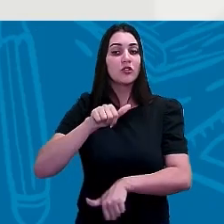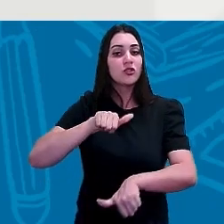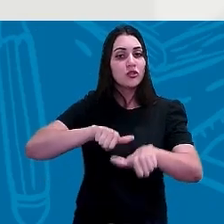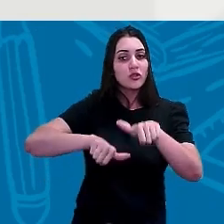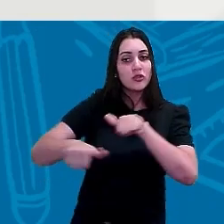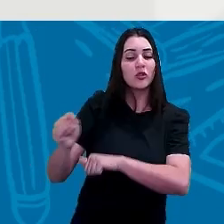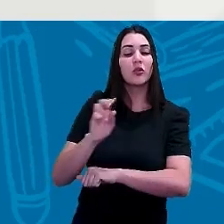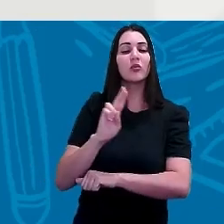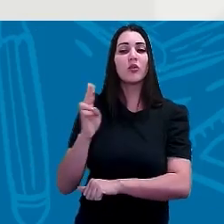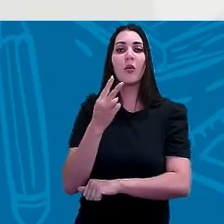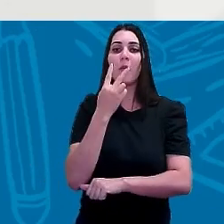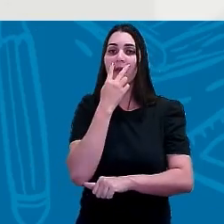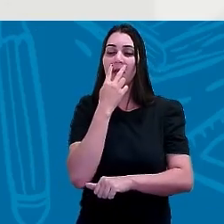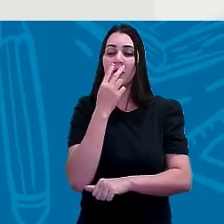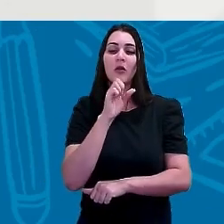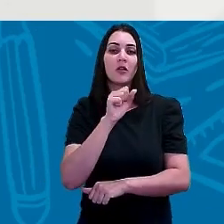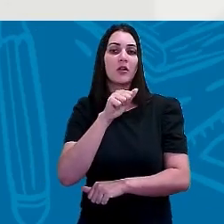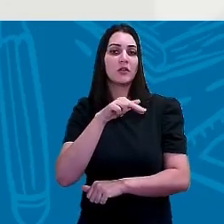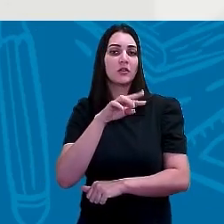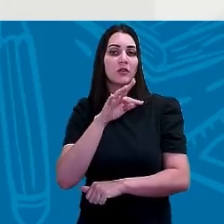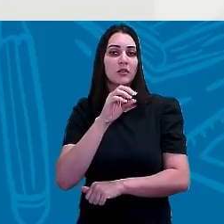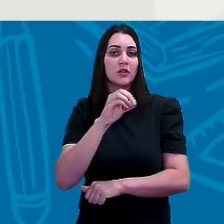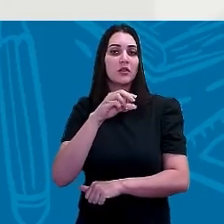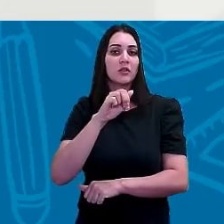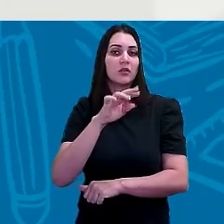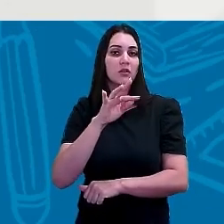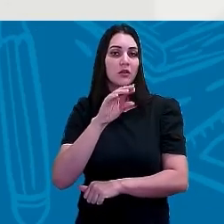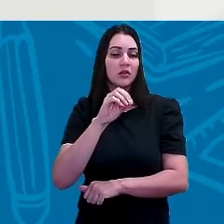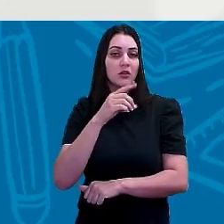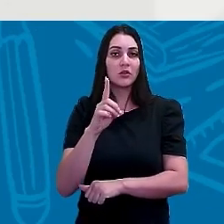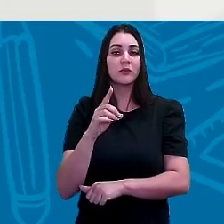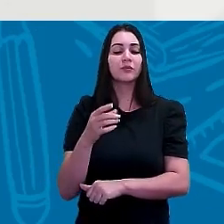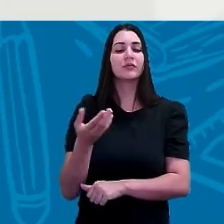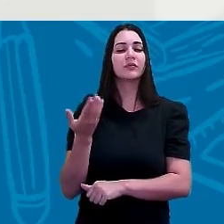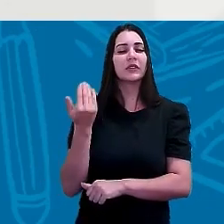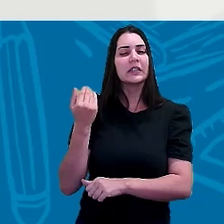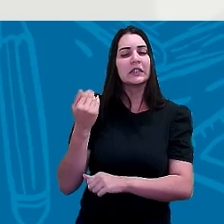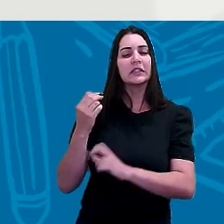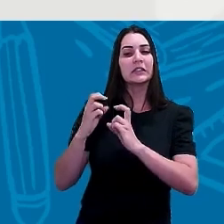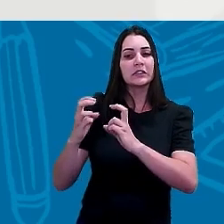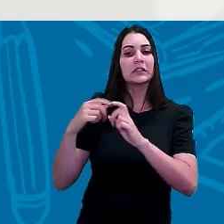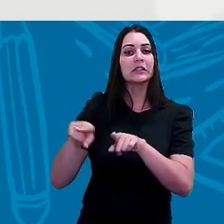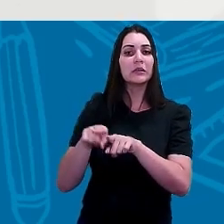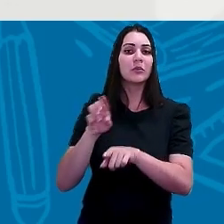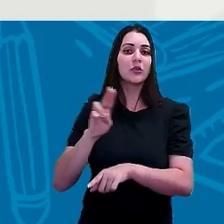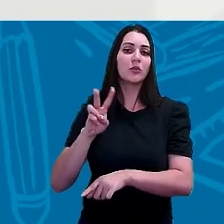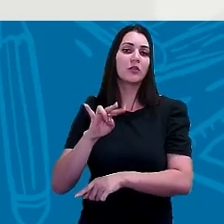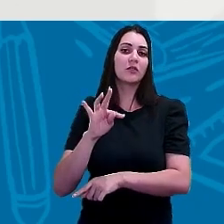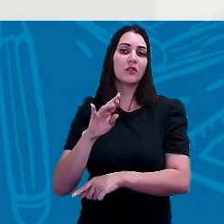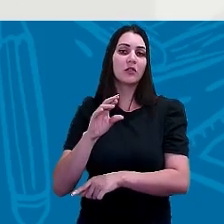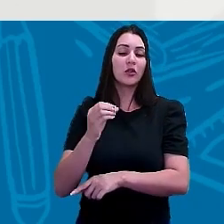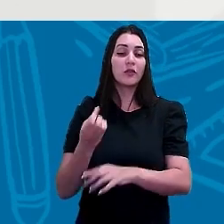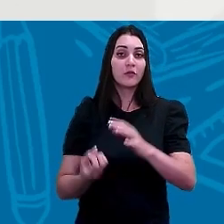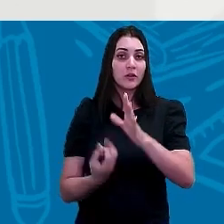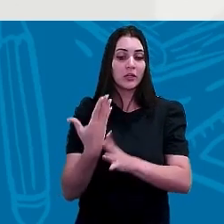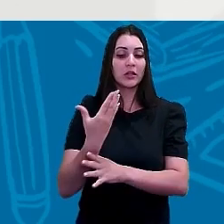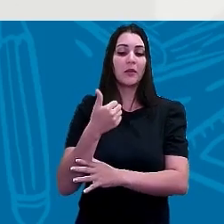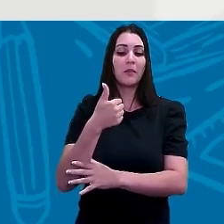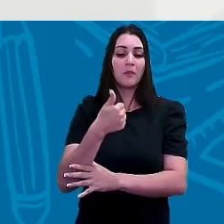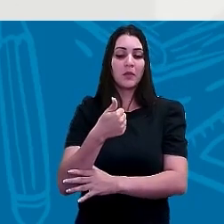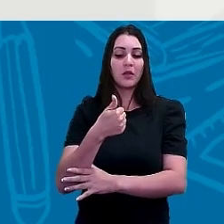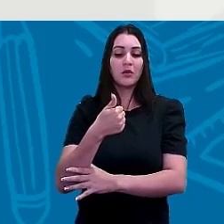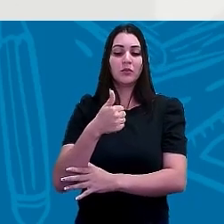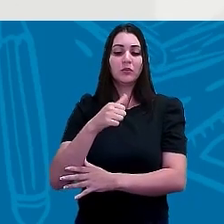estação ferroviária também se chamava Vitória, tá? E ela foi inaugurada em 1886. O nome